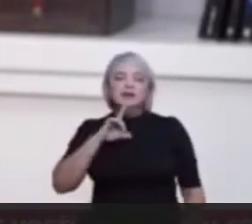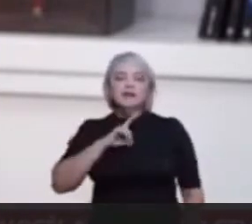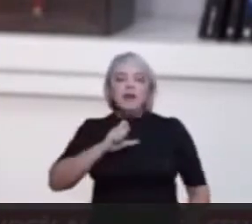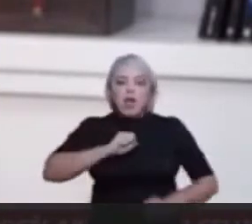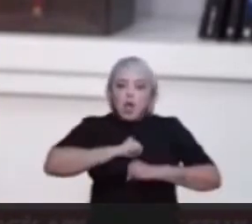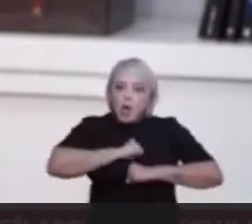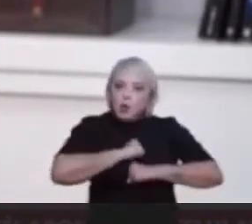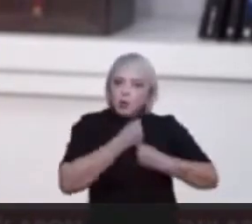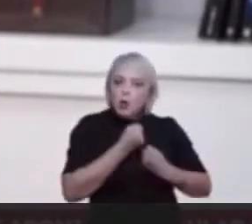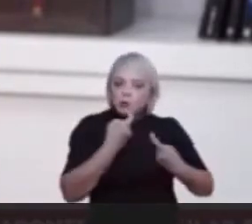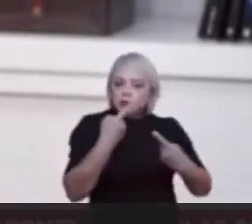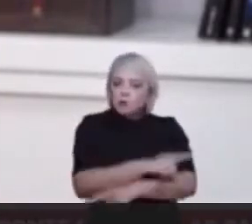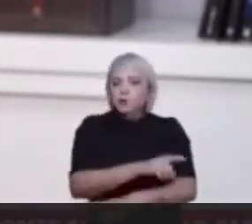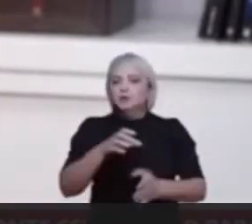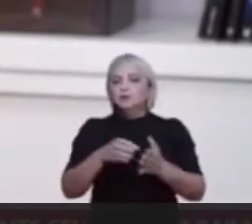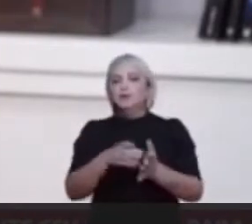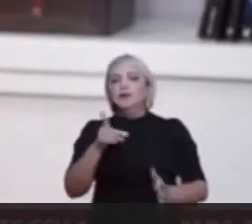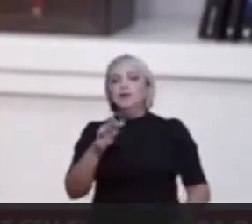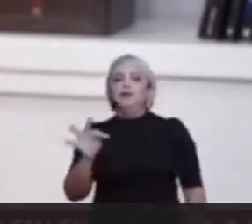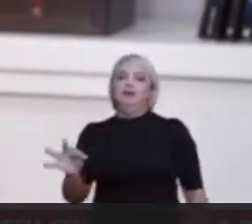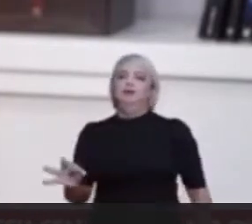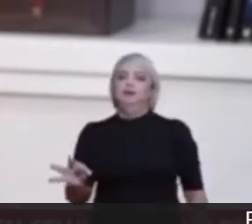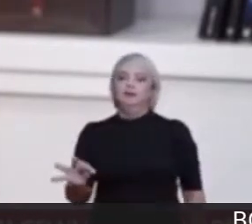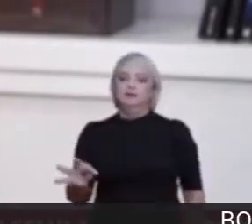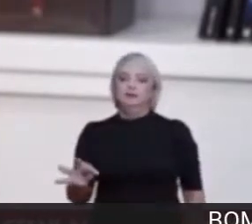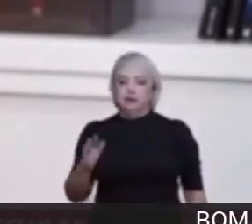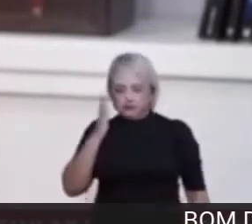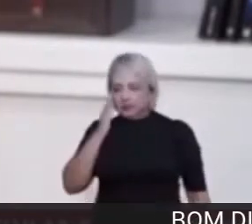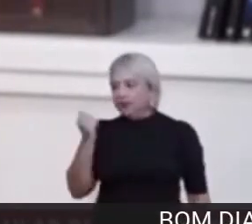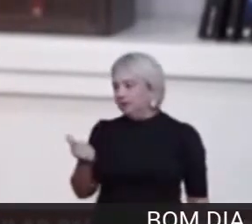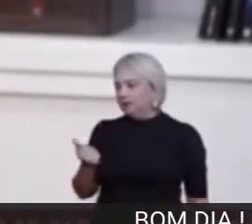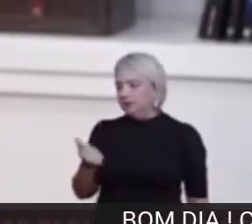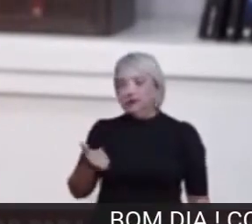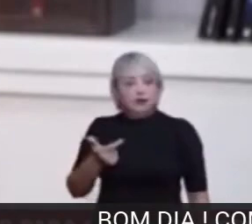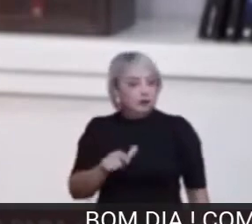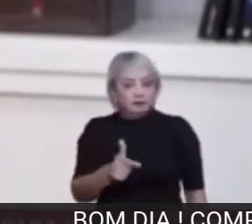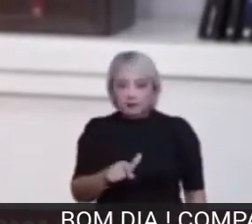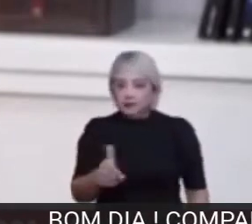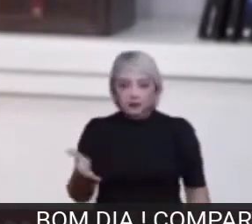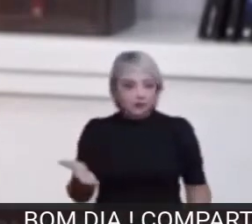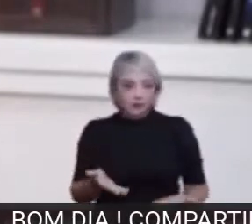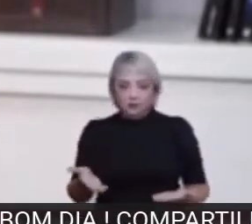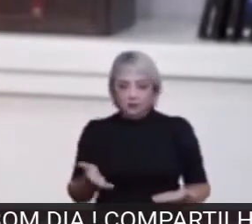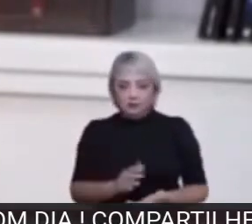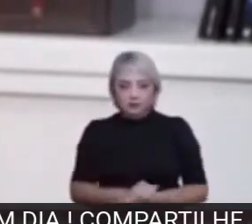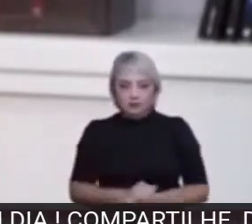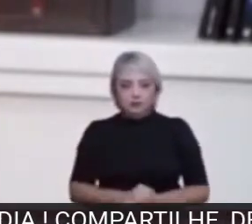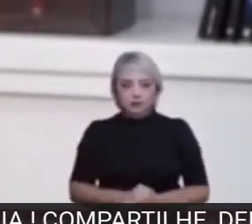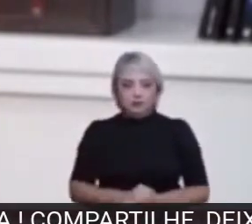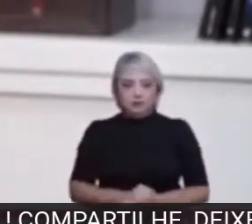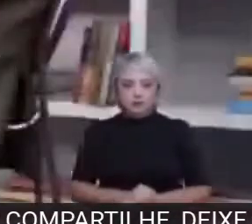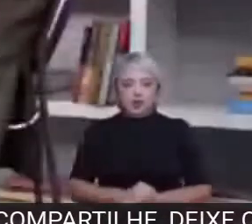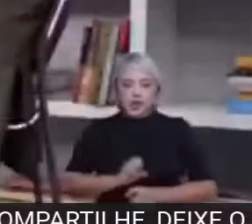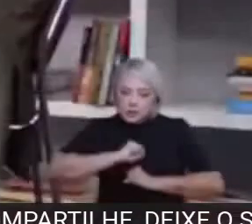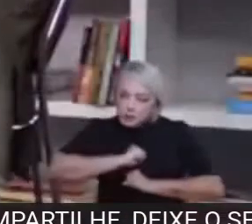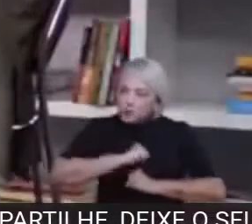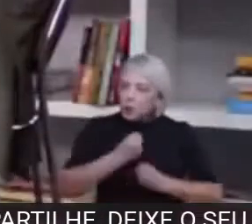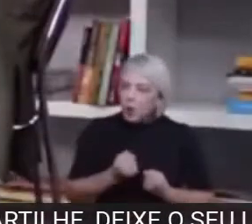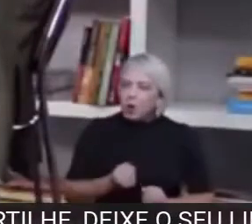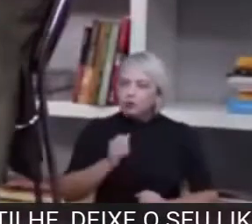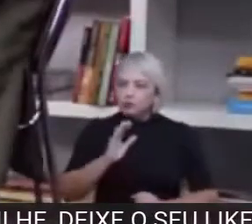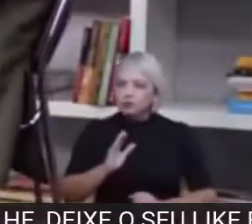o PT, sabe? Ele não vai ter isso. Esse ódio está acabando? Hein? Esse ódio que já existiu, esse